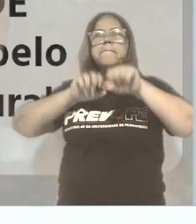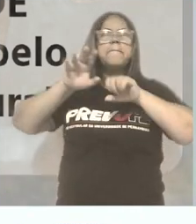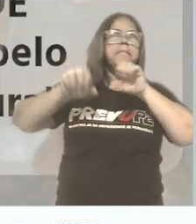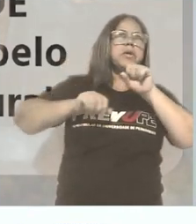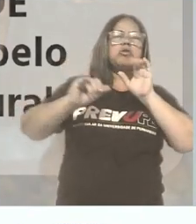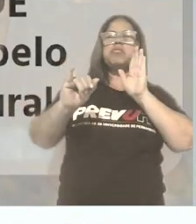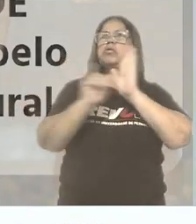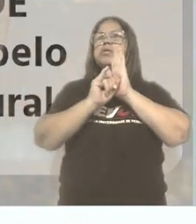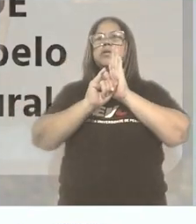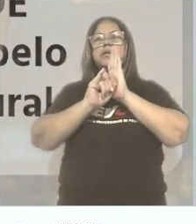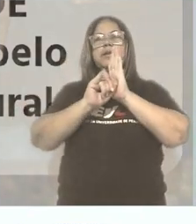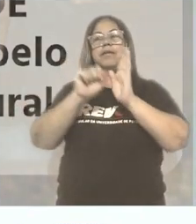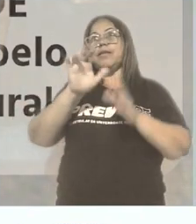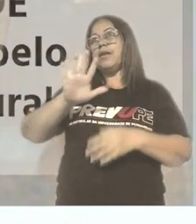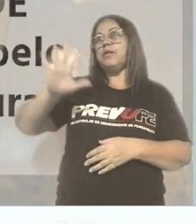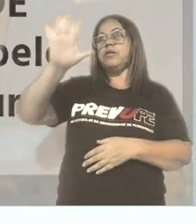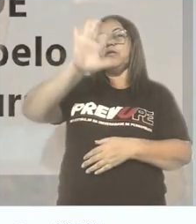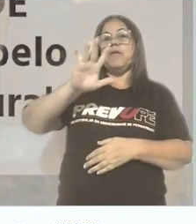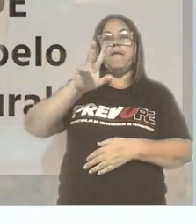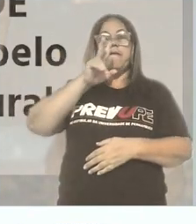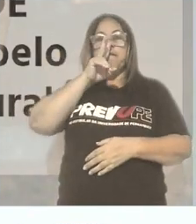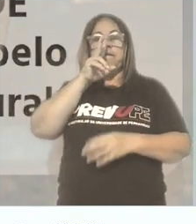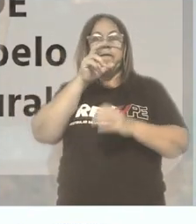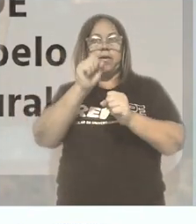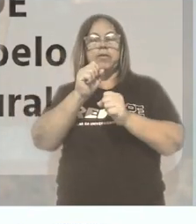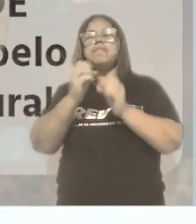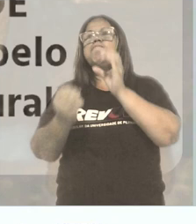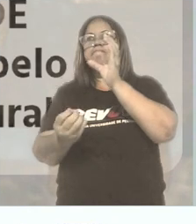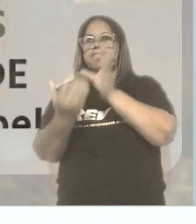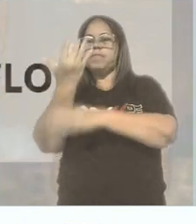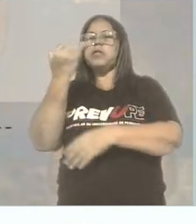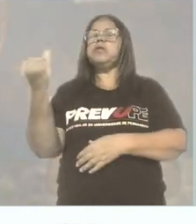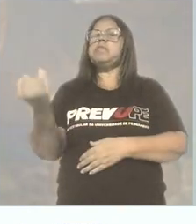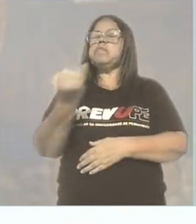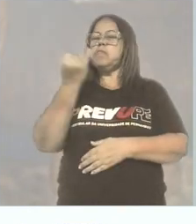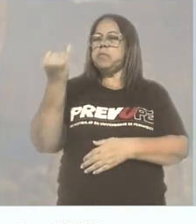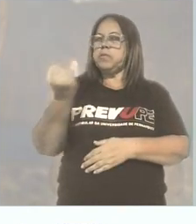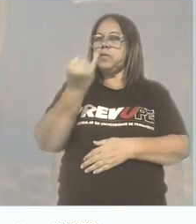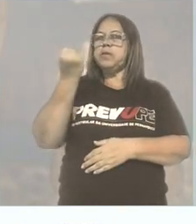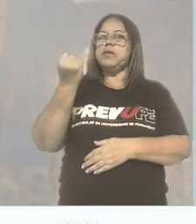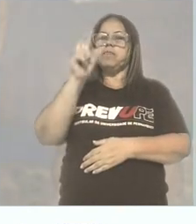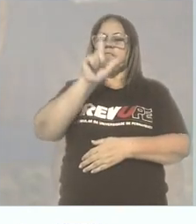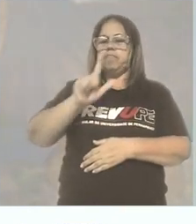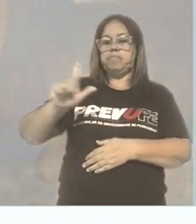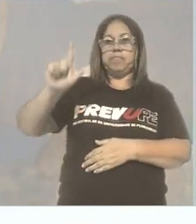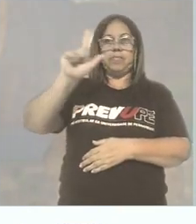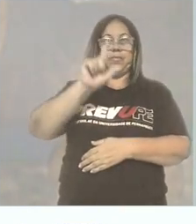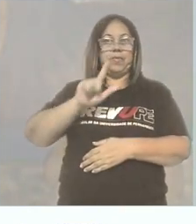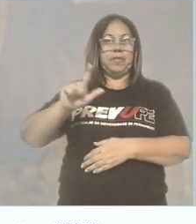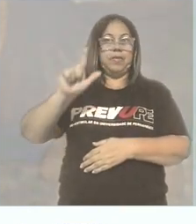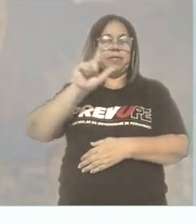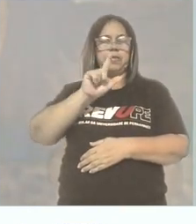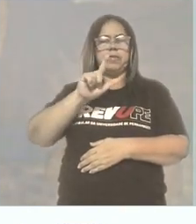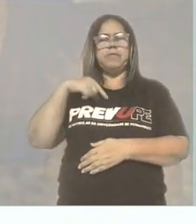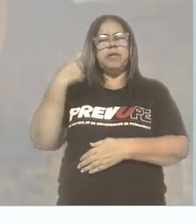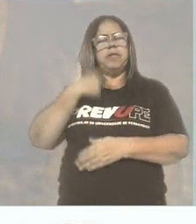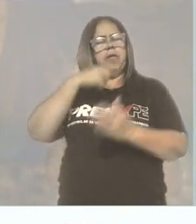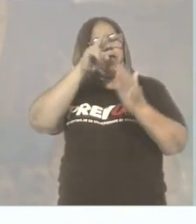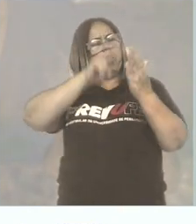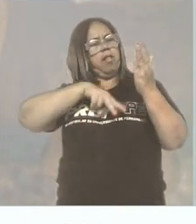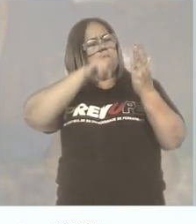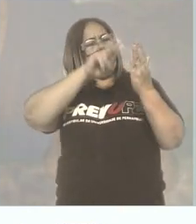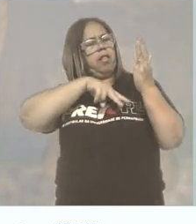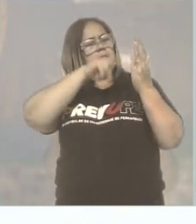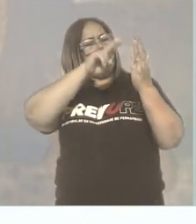forte foram fundamentais para o surgimento desse movimento literário ao estudar as obras dos autores formos